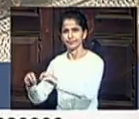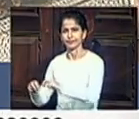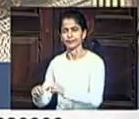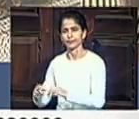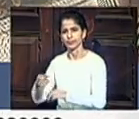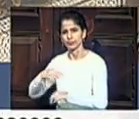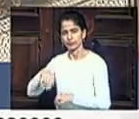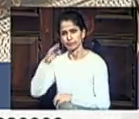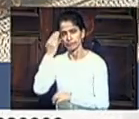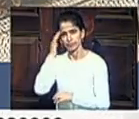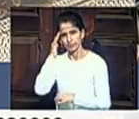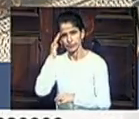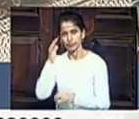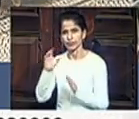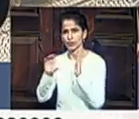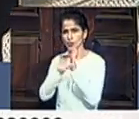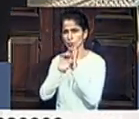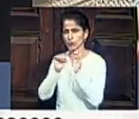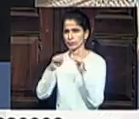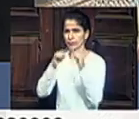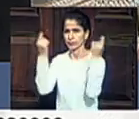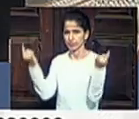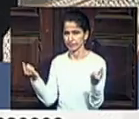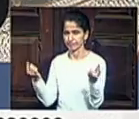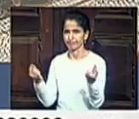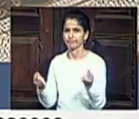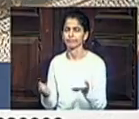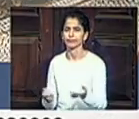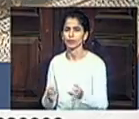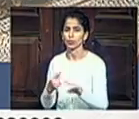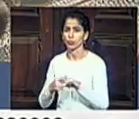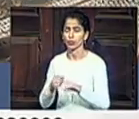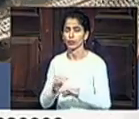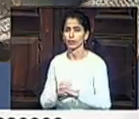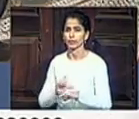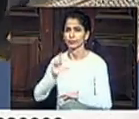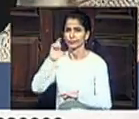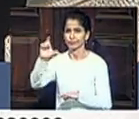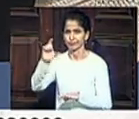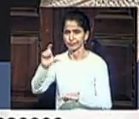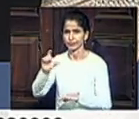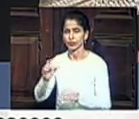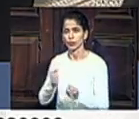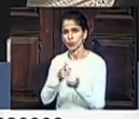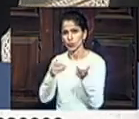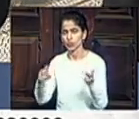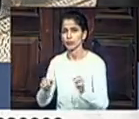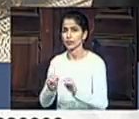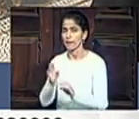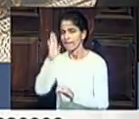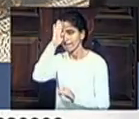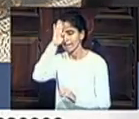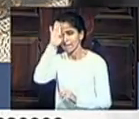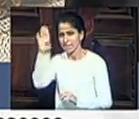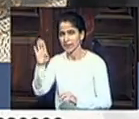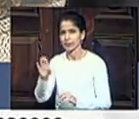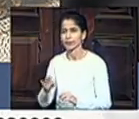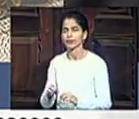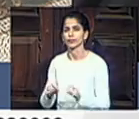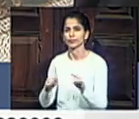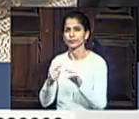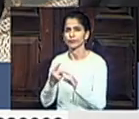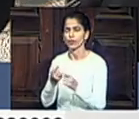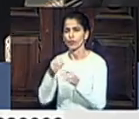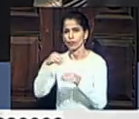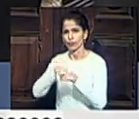nós entendemos a inconstitucionalidade dessa mensagem que aumenta bens essenciais. Então, eu acompanho o voto